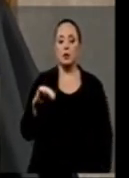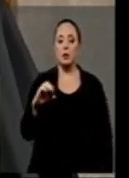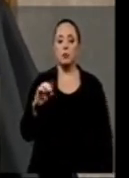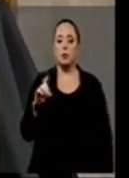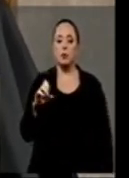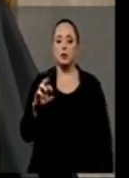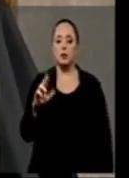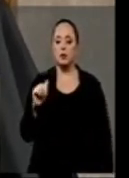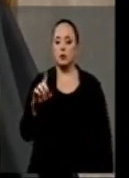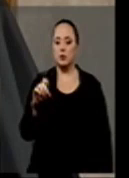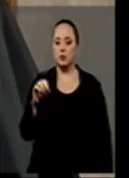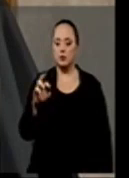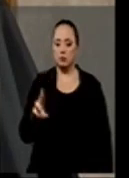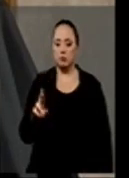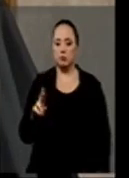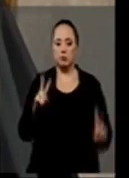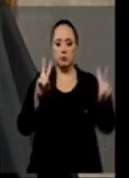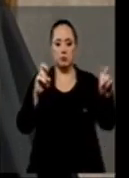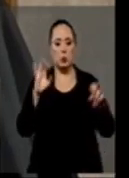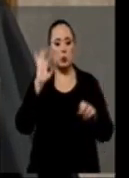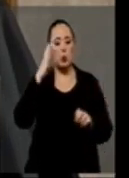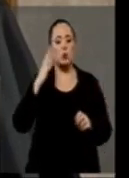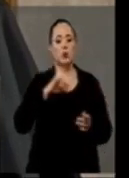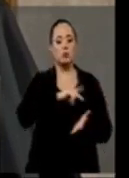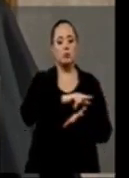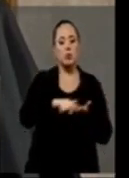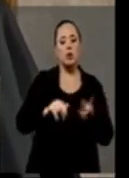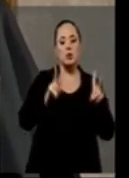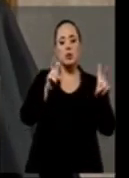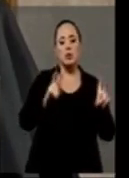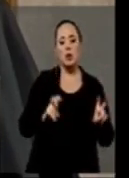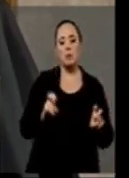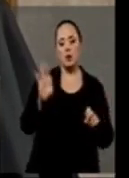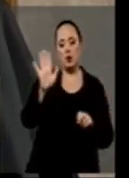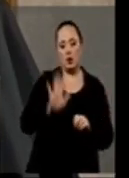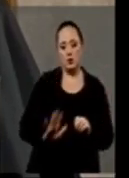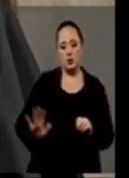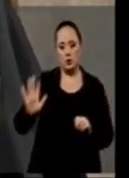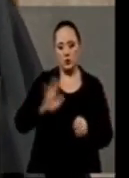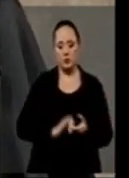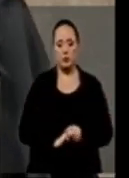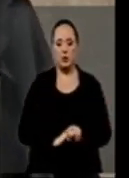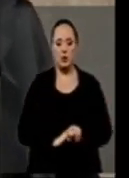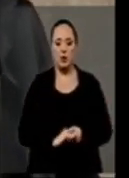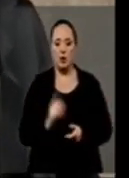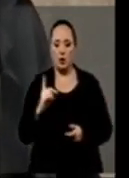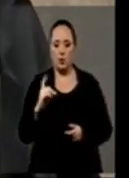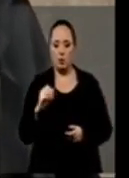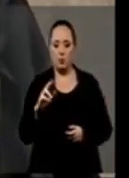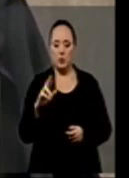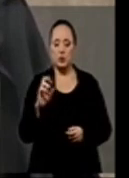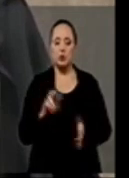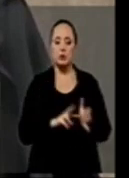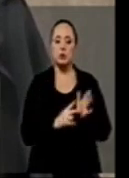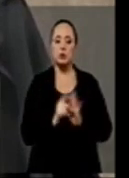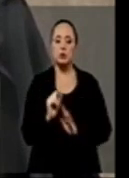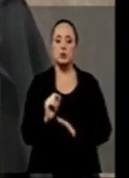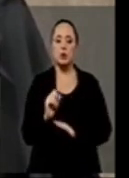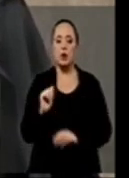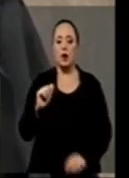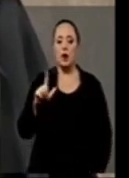árbitro das grandes questões nacionais esse poder estudado ao longo do tempo fez com que a leomar